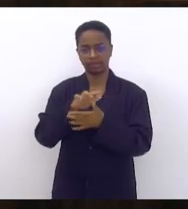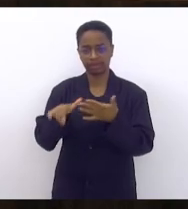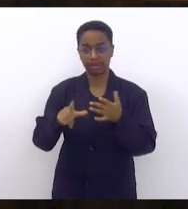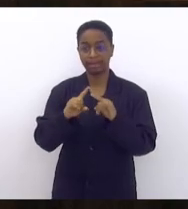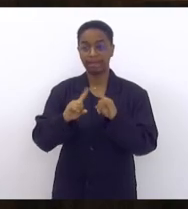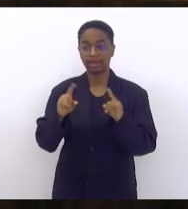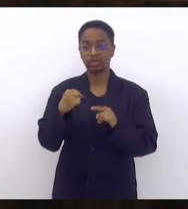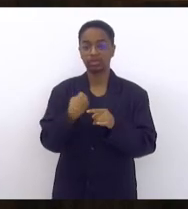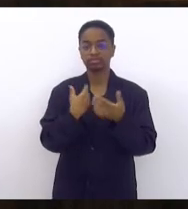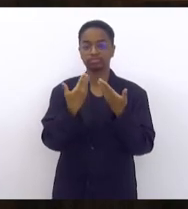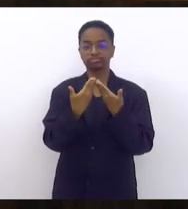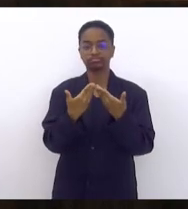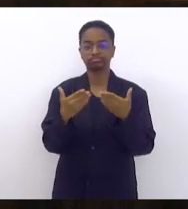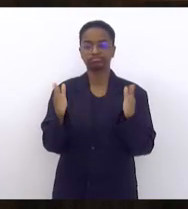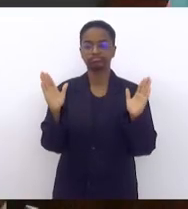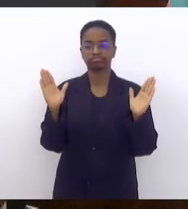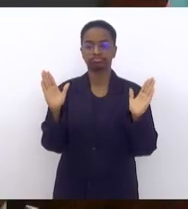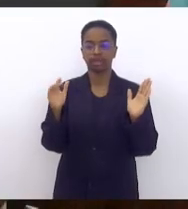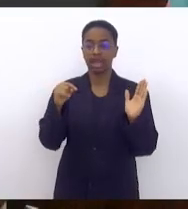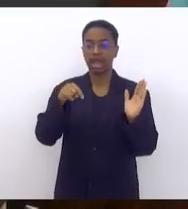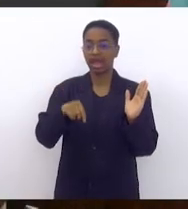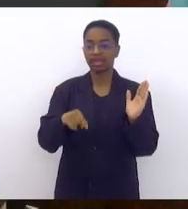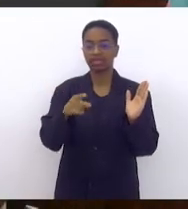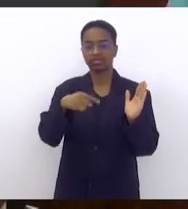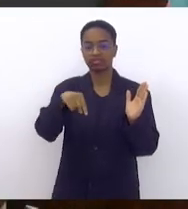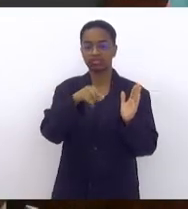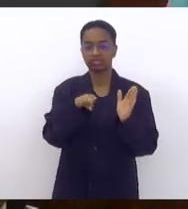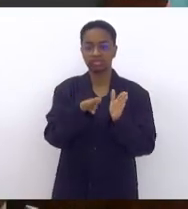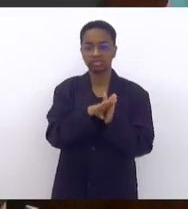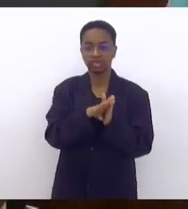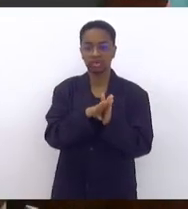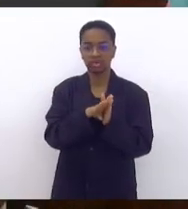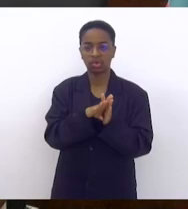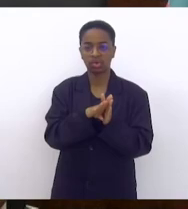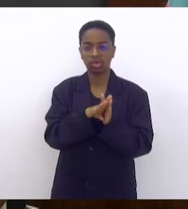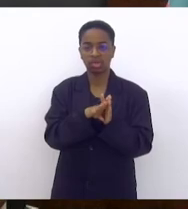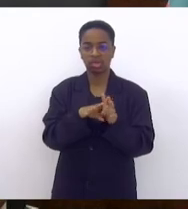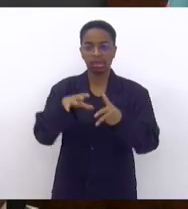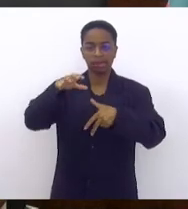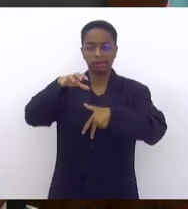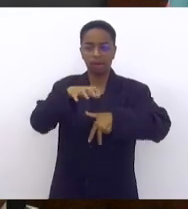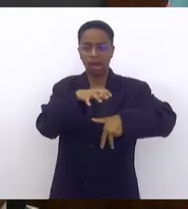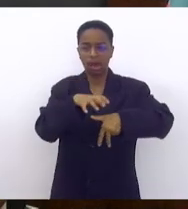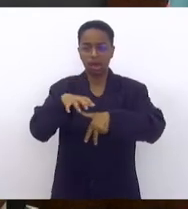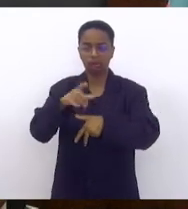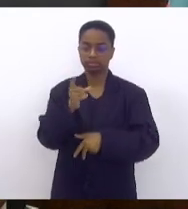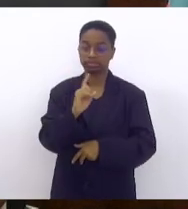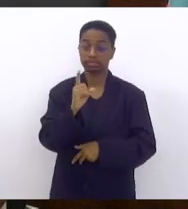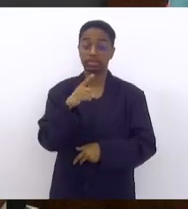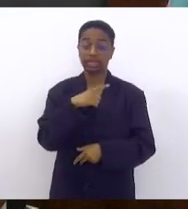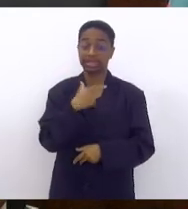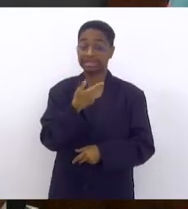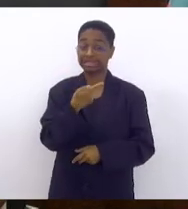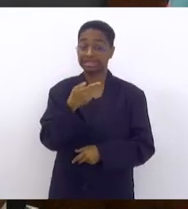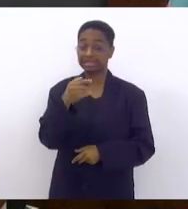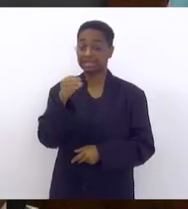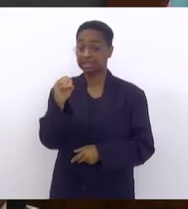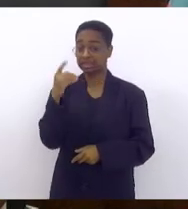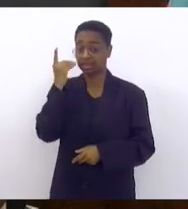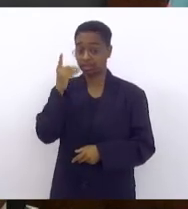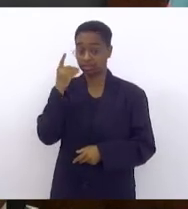mais aberto. Aqui, ninguém chegou aqui de paraquedas. Todo mundo, que nós somos 70 deputados, no Congresso